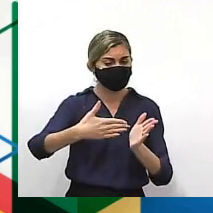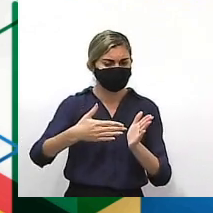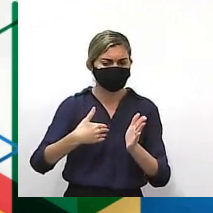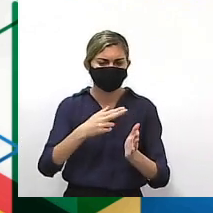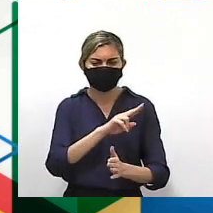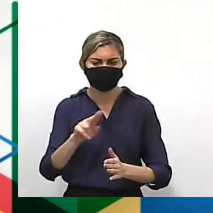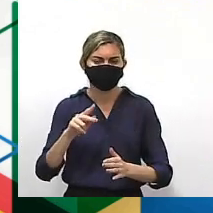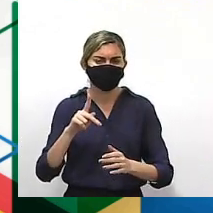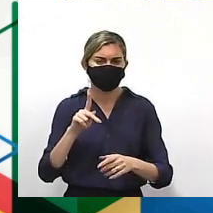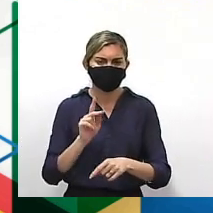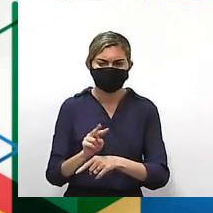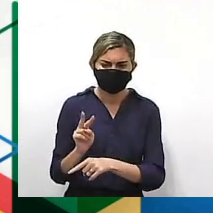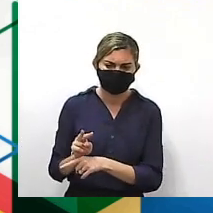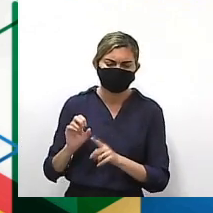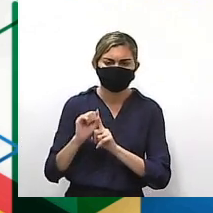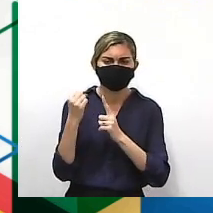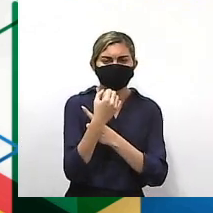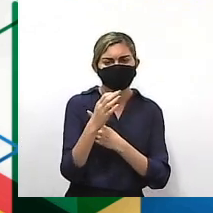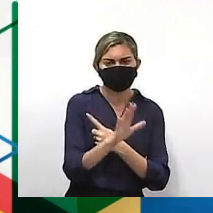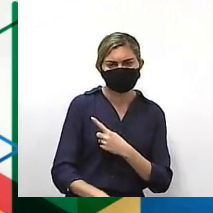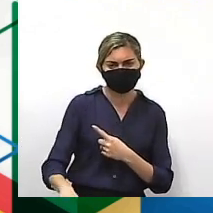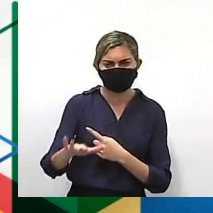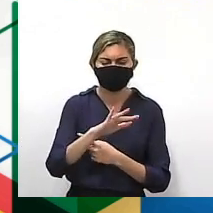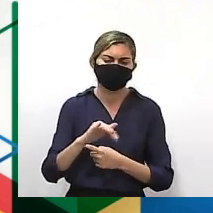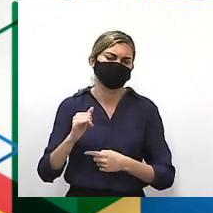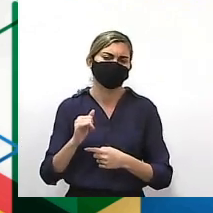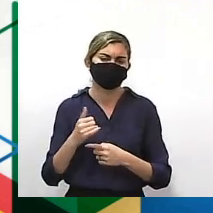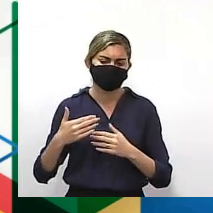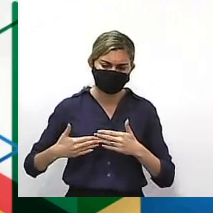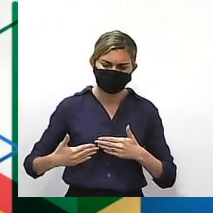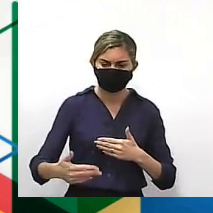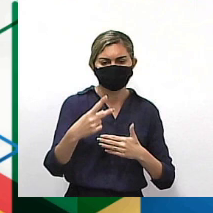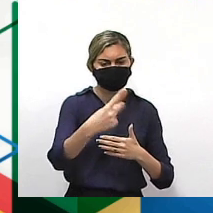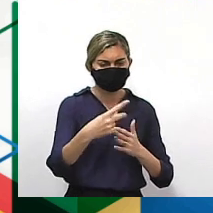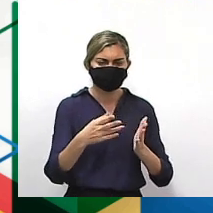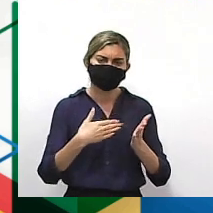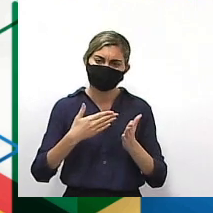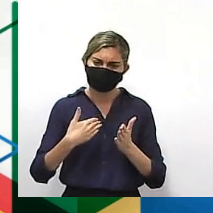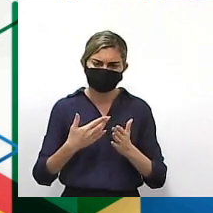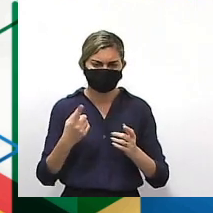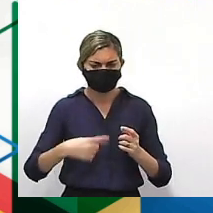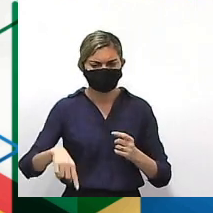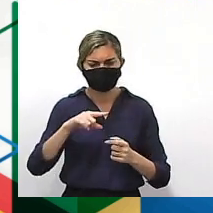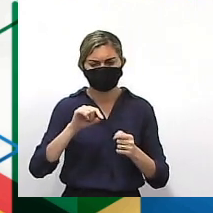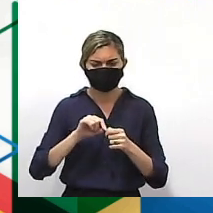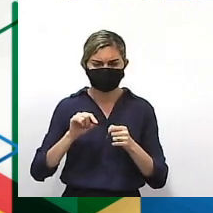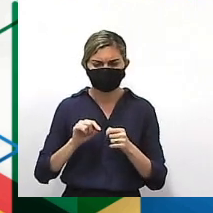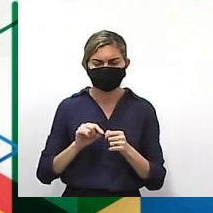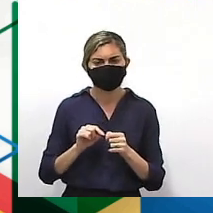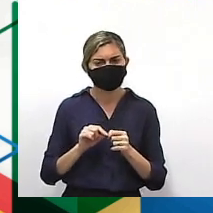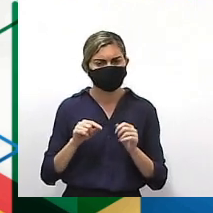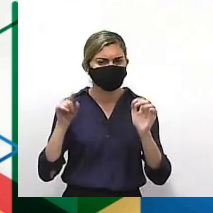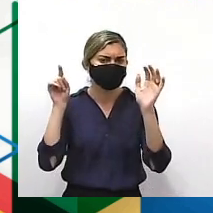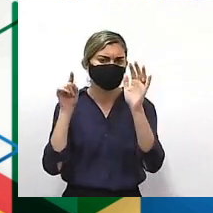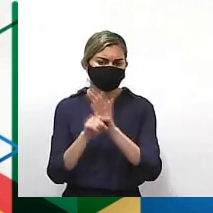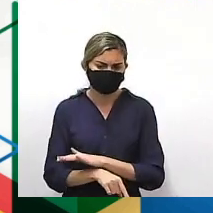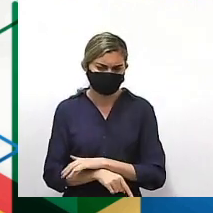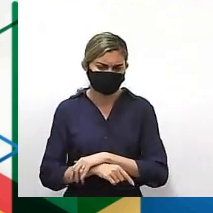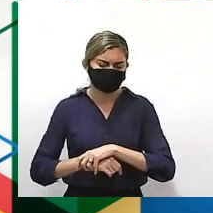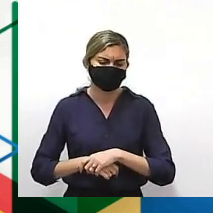chamado Perspectivas Sociológicas e a partir desse livro nós vamos fazer uma